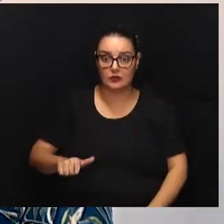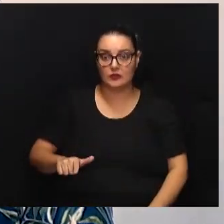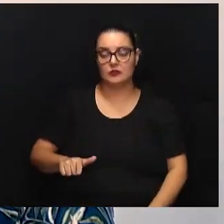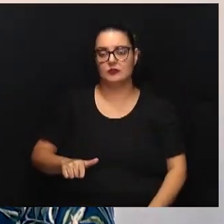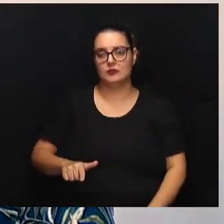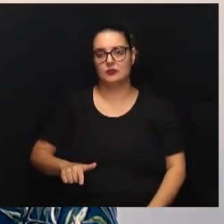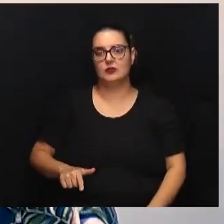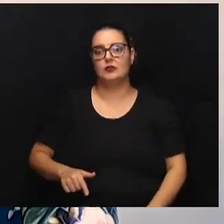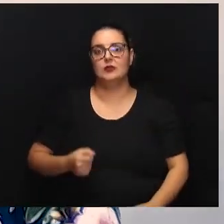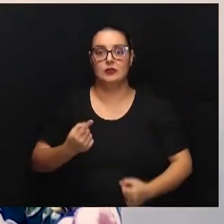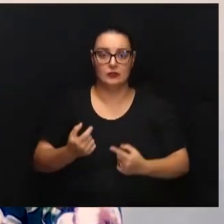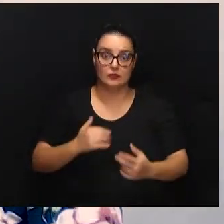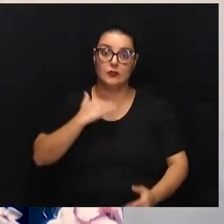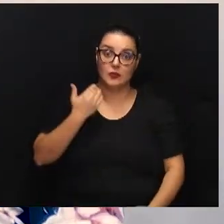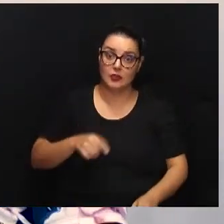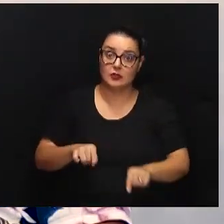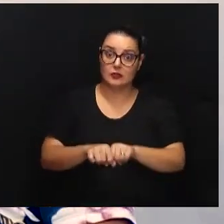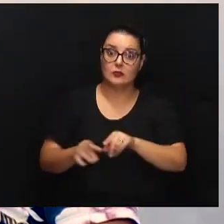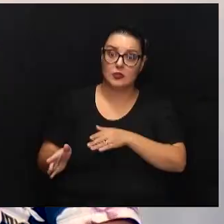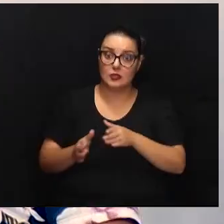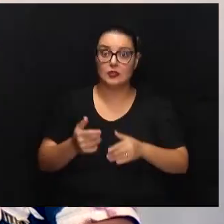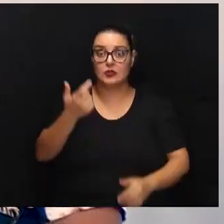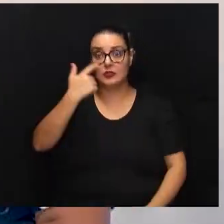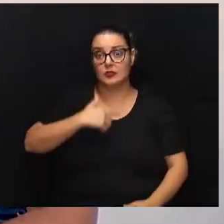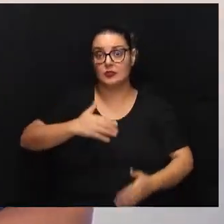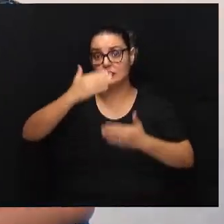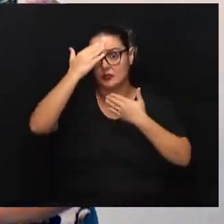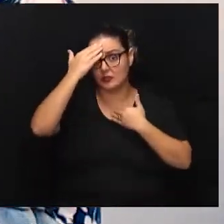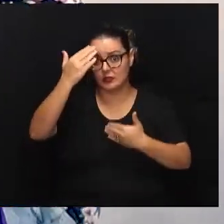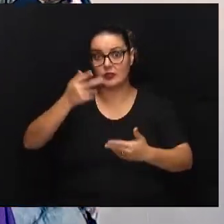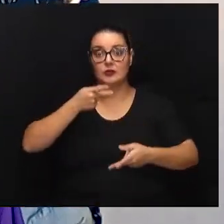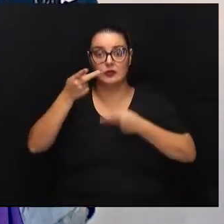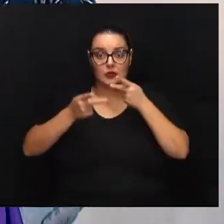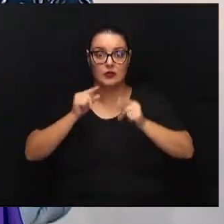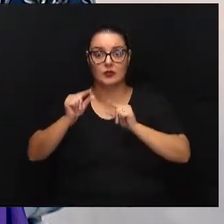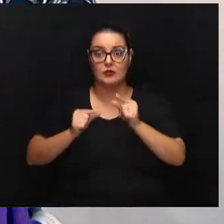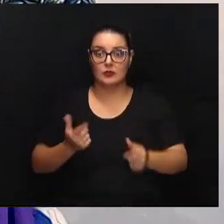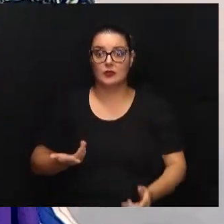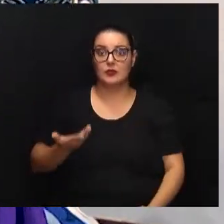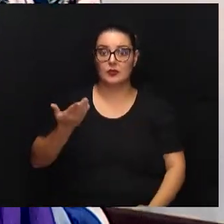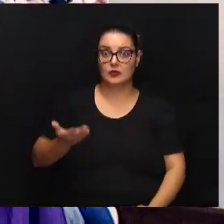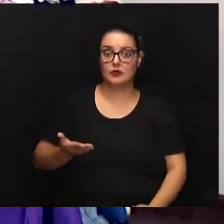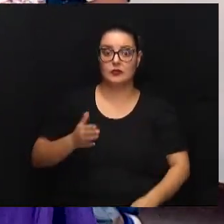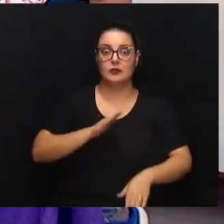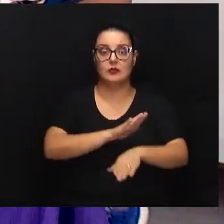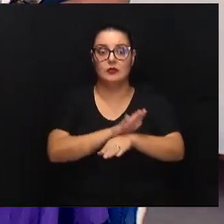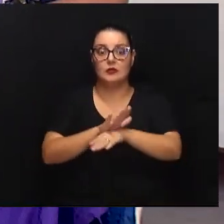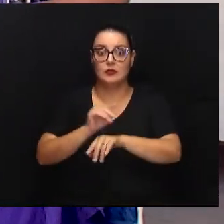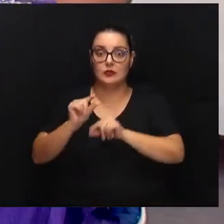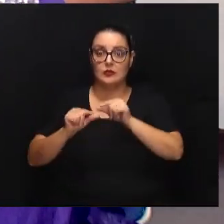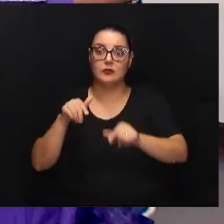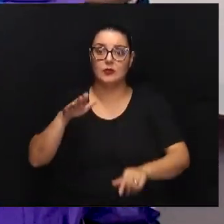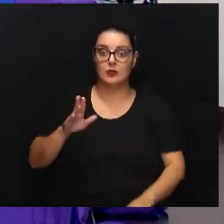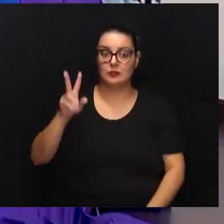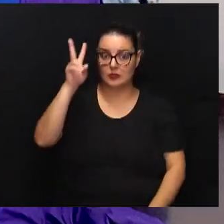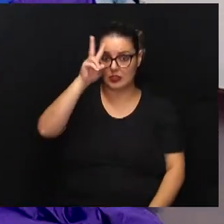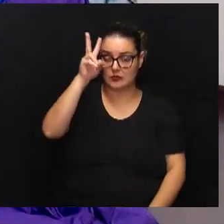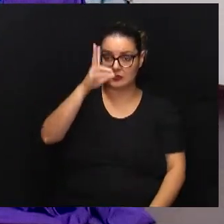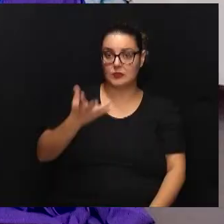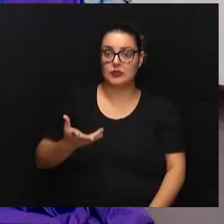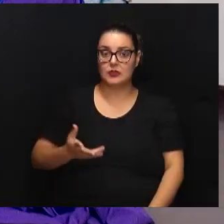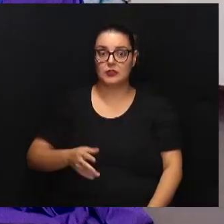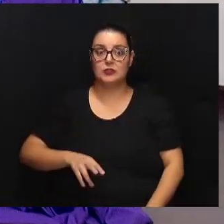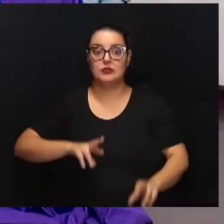hoje, contando um pouquinho disso, contribuindo um pouco mais para a história, e eu espero que daqui a alguns anos essa história